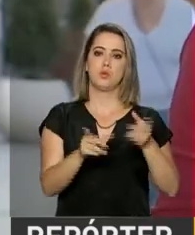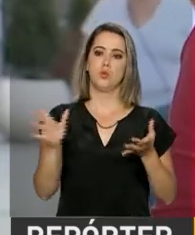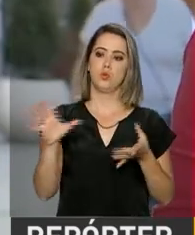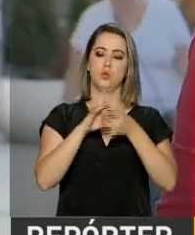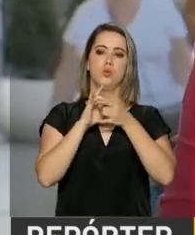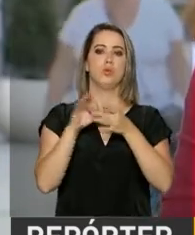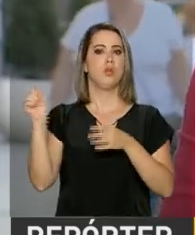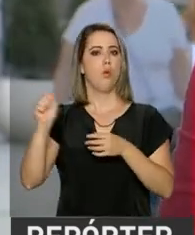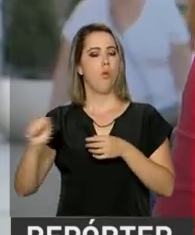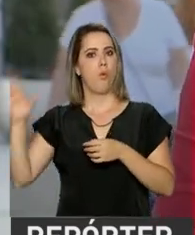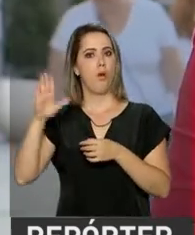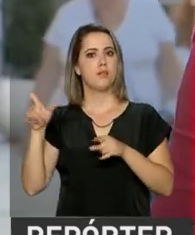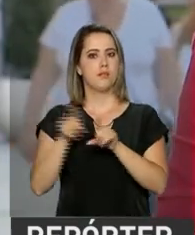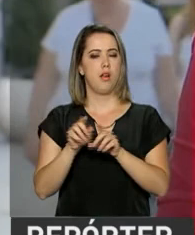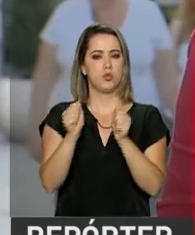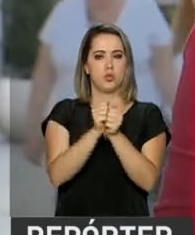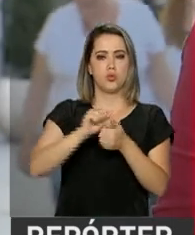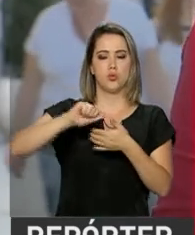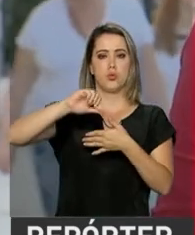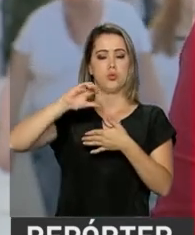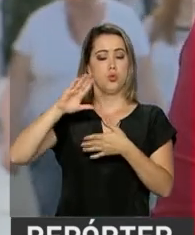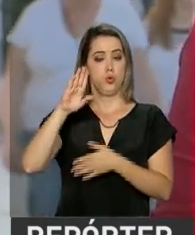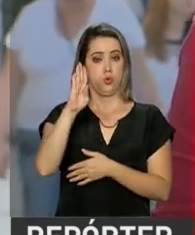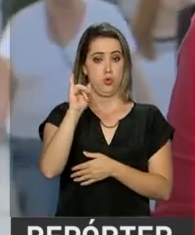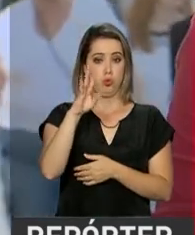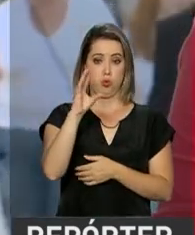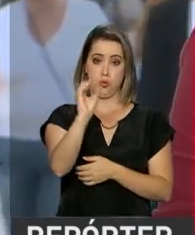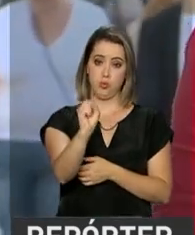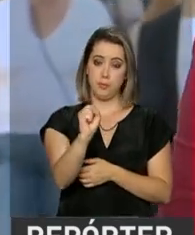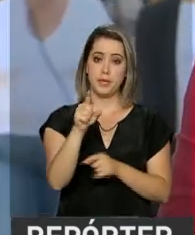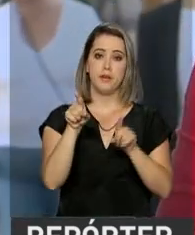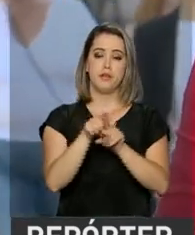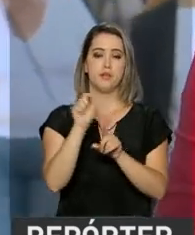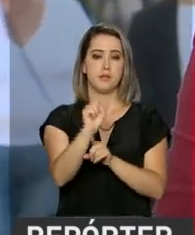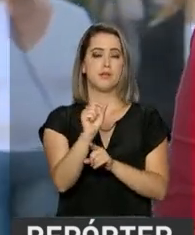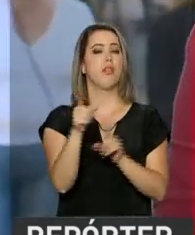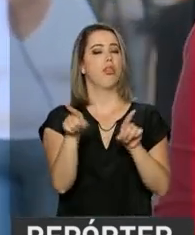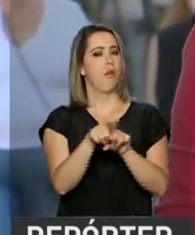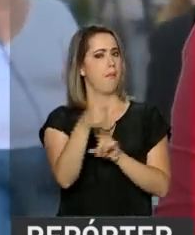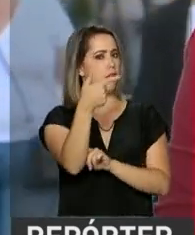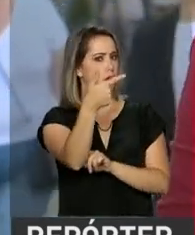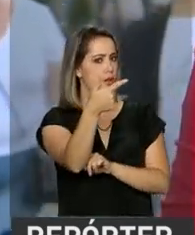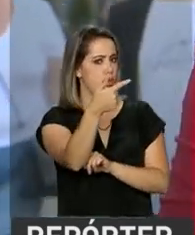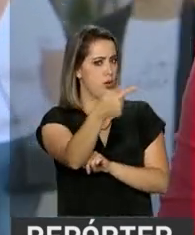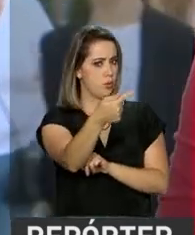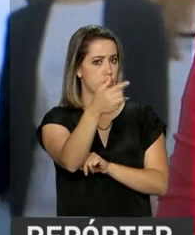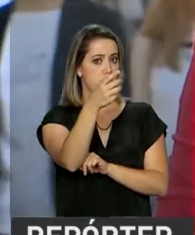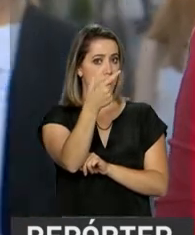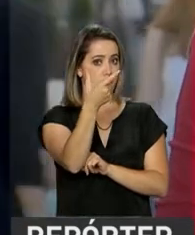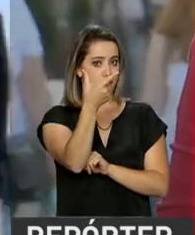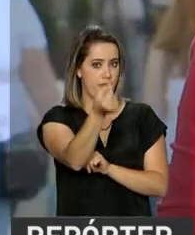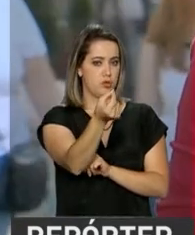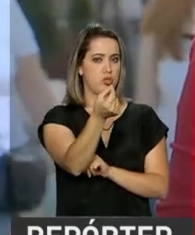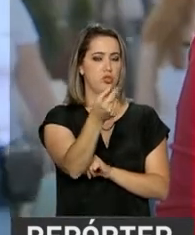asiática grupos importantes, como o BRICS, que reúne também Índia, China e África do Sul, e o G20, em que participam os 20 países com